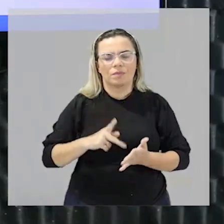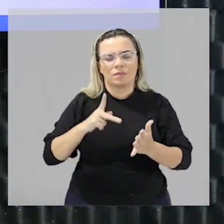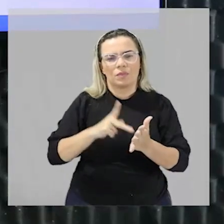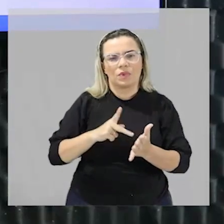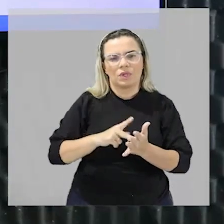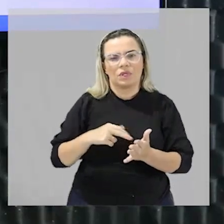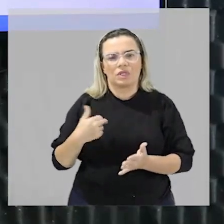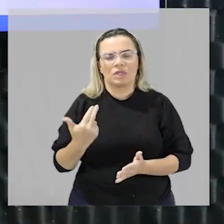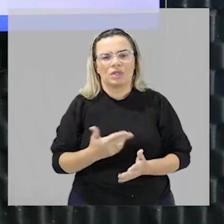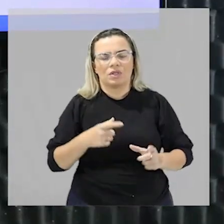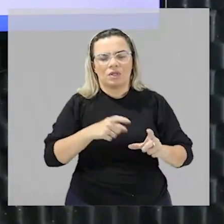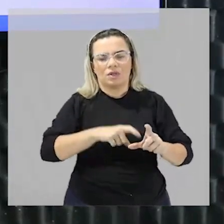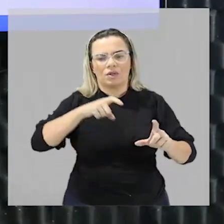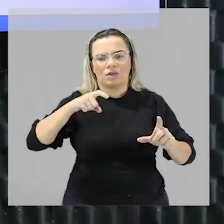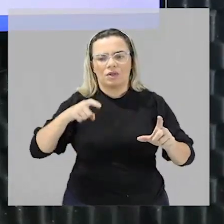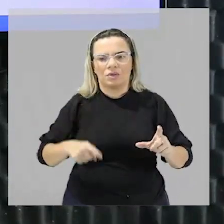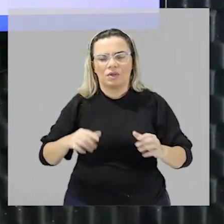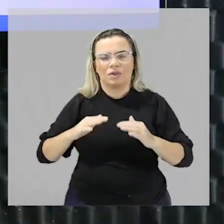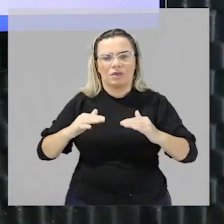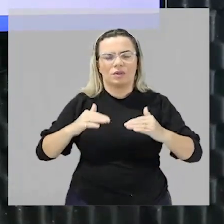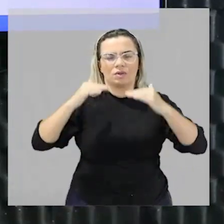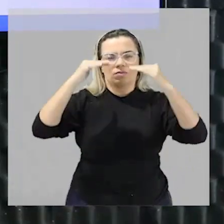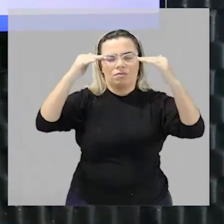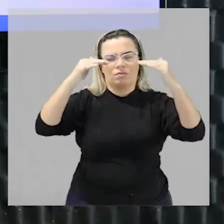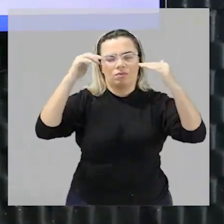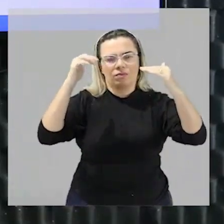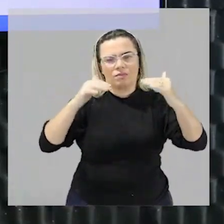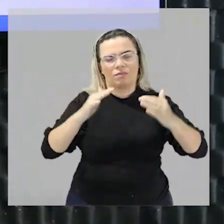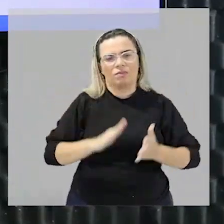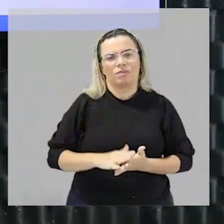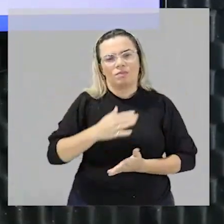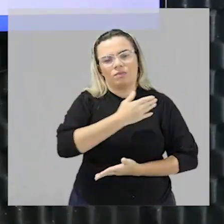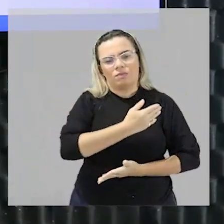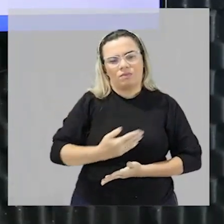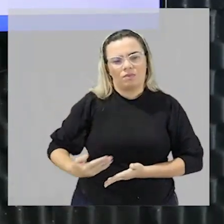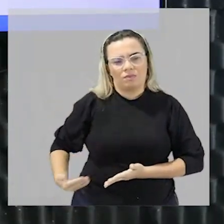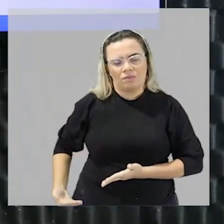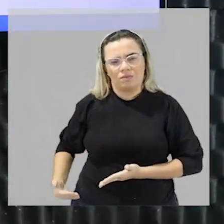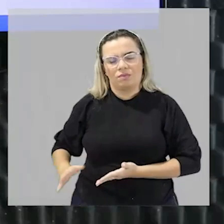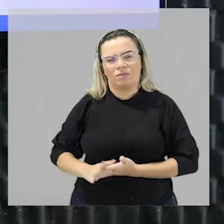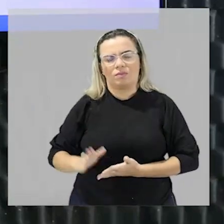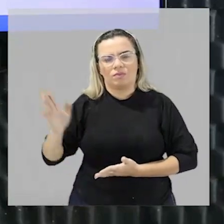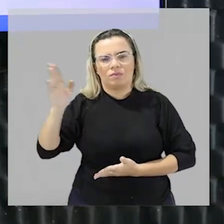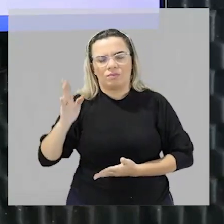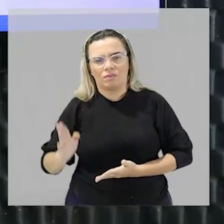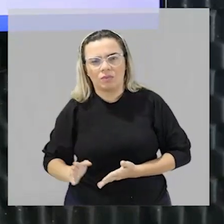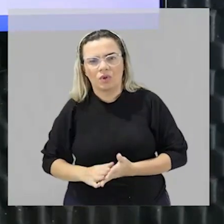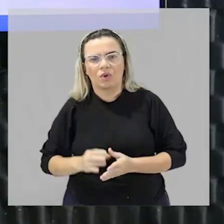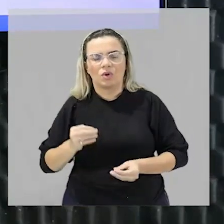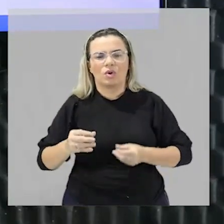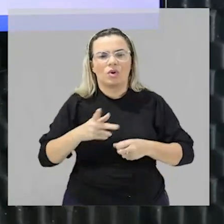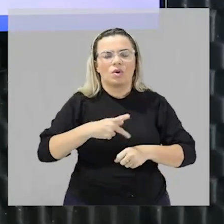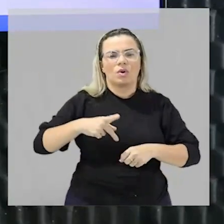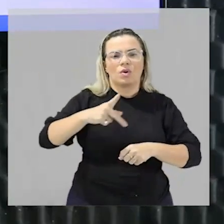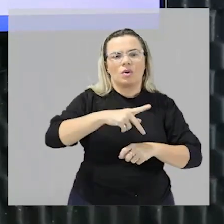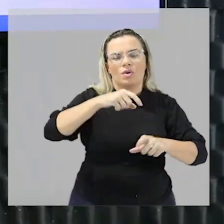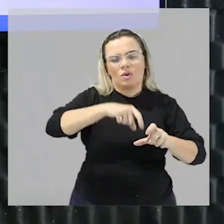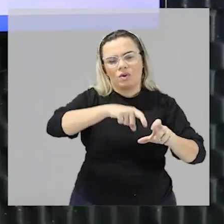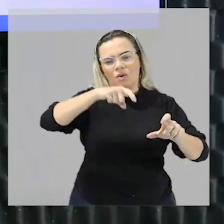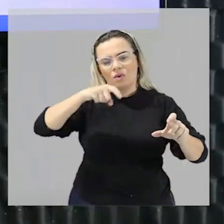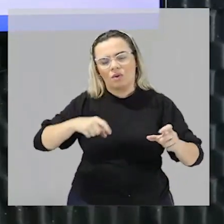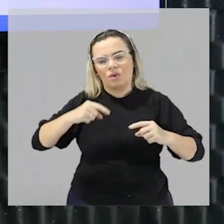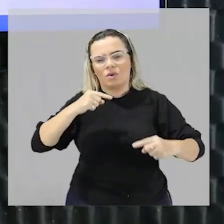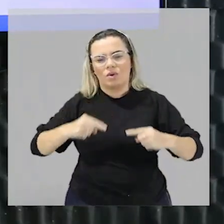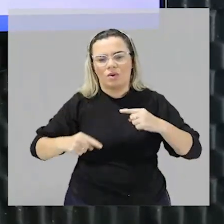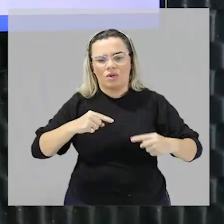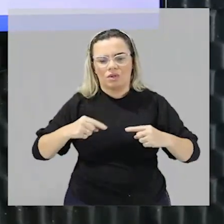nossa independência, da nossa soberania, da esfera pública, do Brasil como Estado independente, politicamente